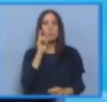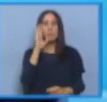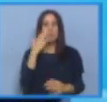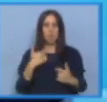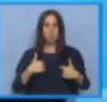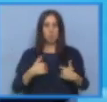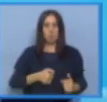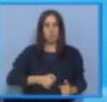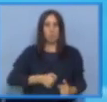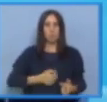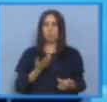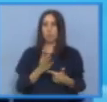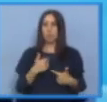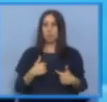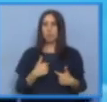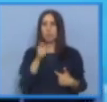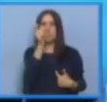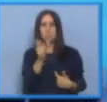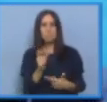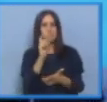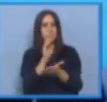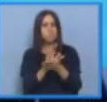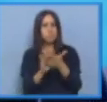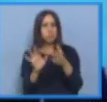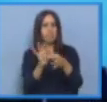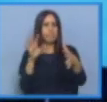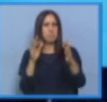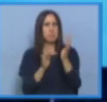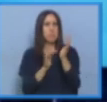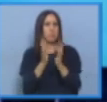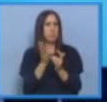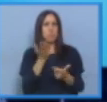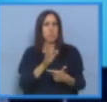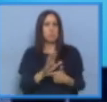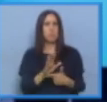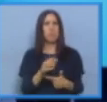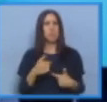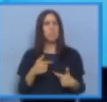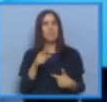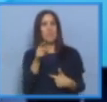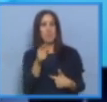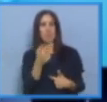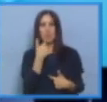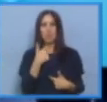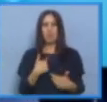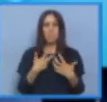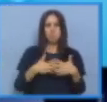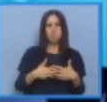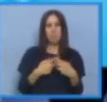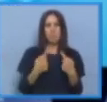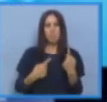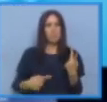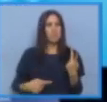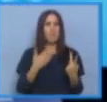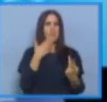eu enquanto católico, por exemplo, encontrando um que não tem nada a ver com Cristo, por exemplo, em vez de ele me pôr em dúvida isto ou aquilo, acho que me